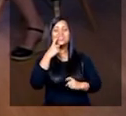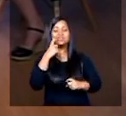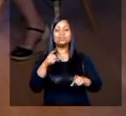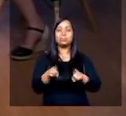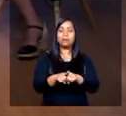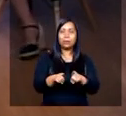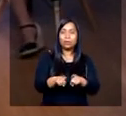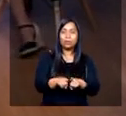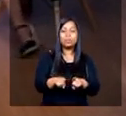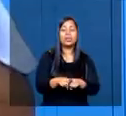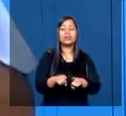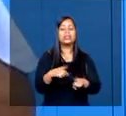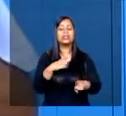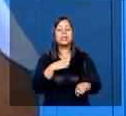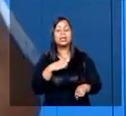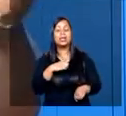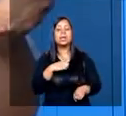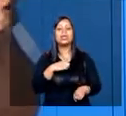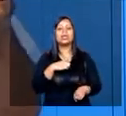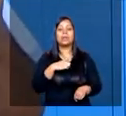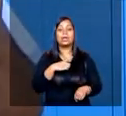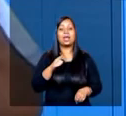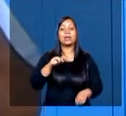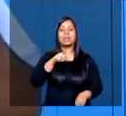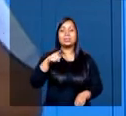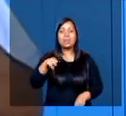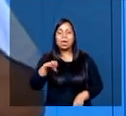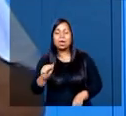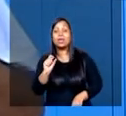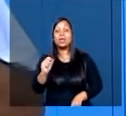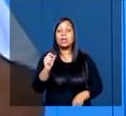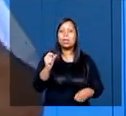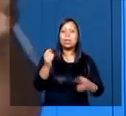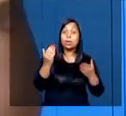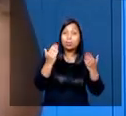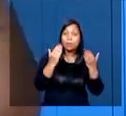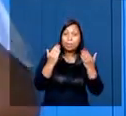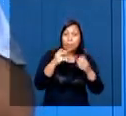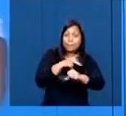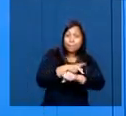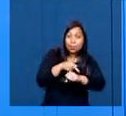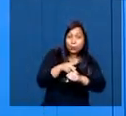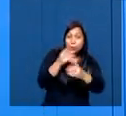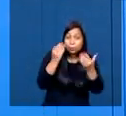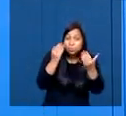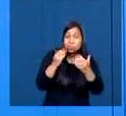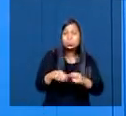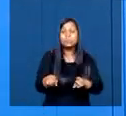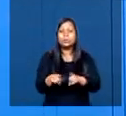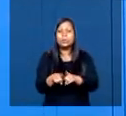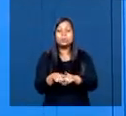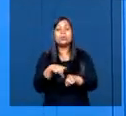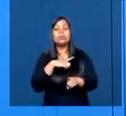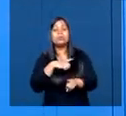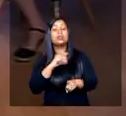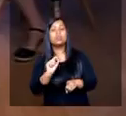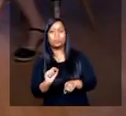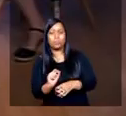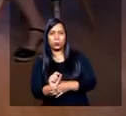gente tem a Graziella, que é psicopedagoga, a gente tem